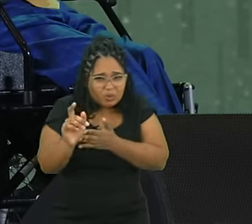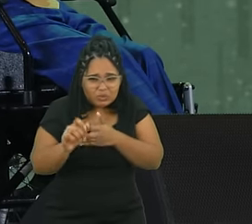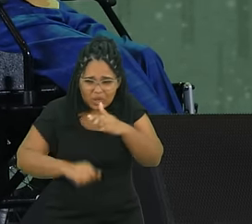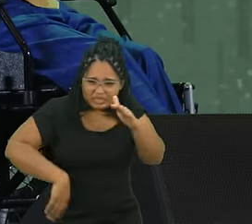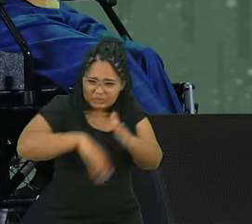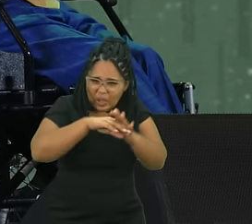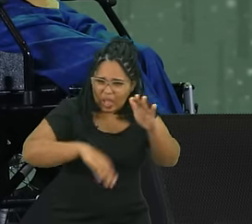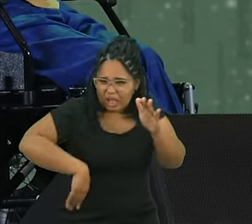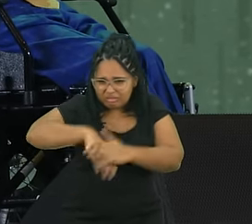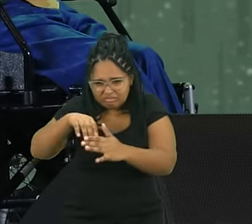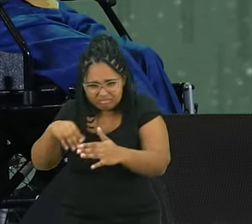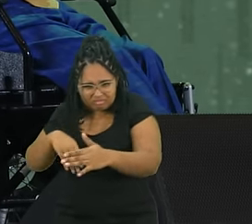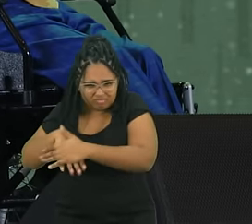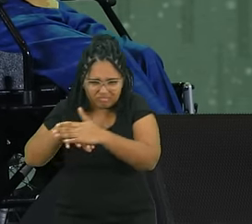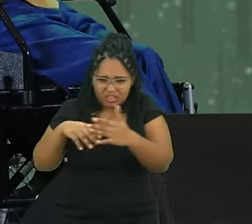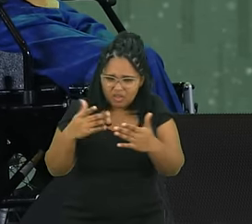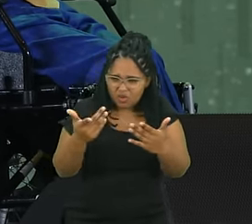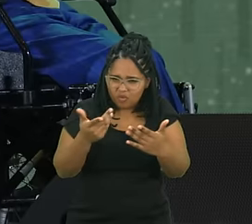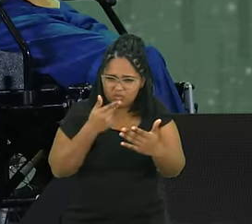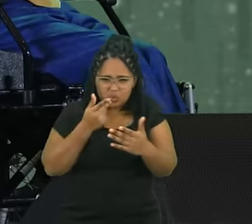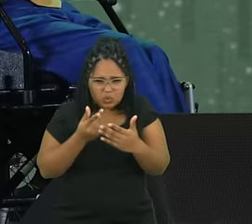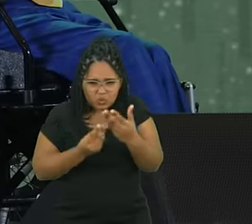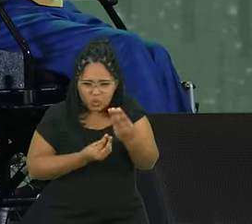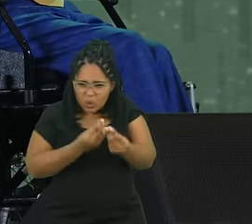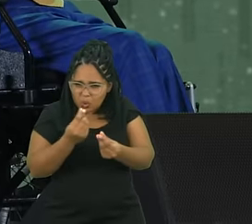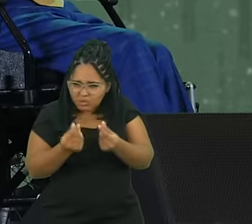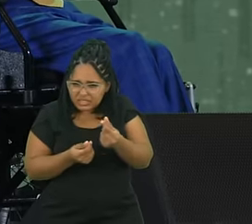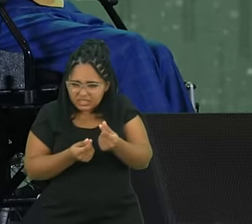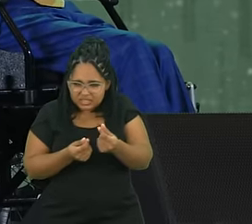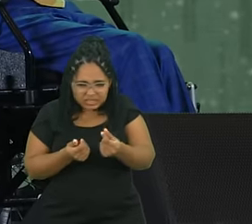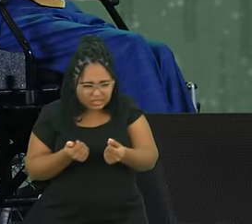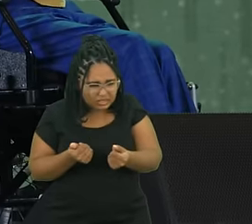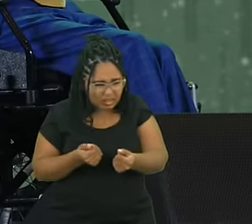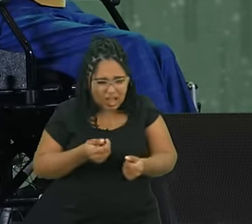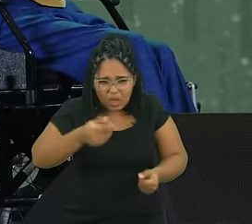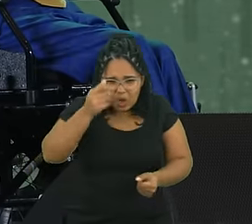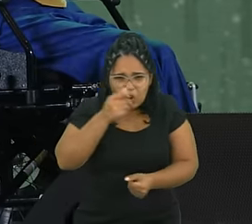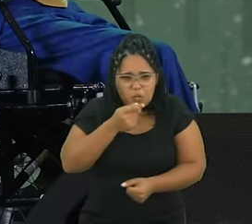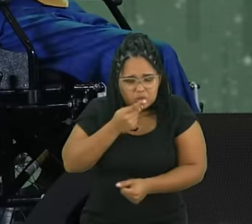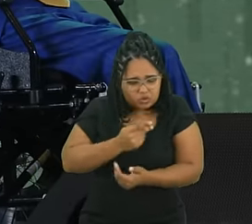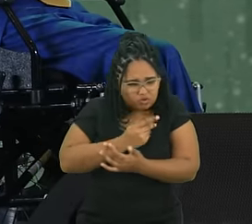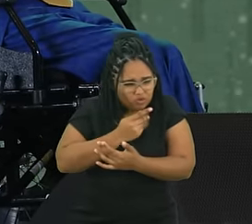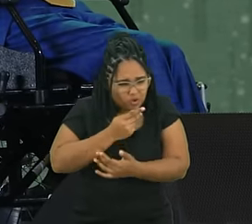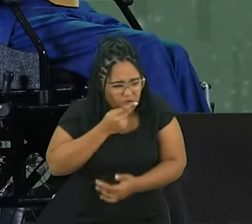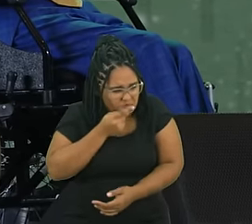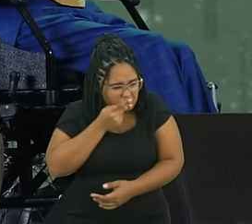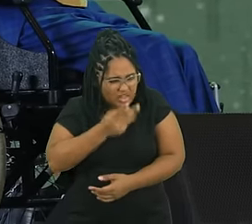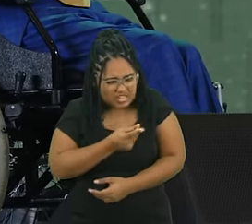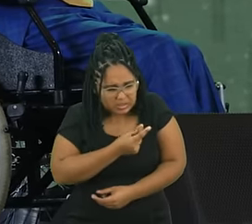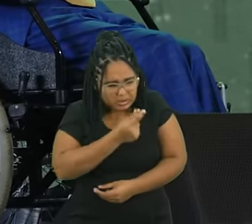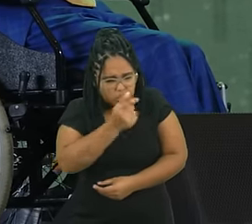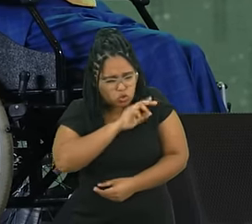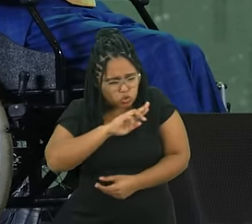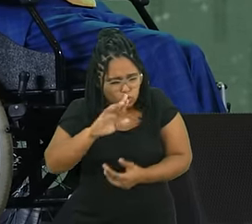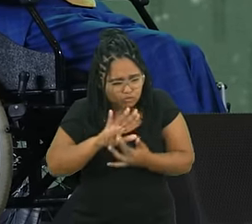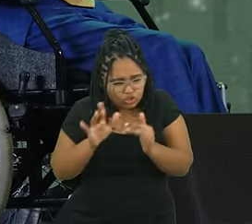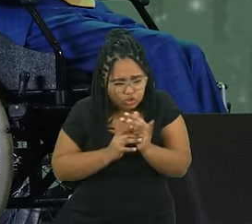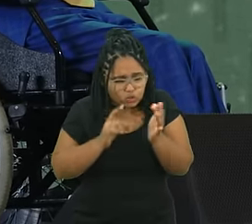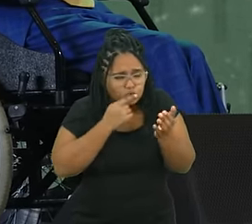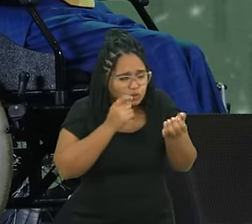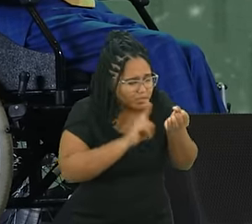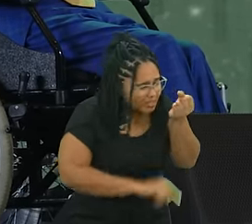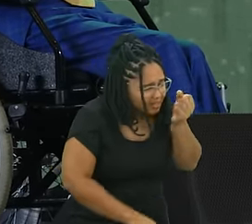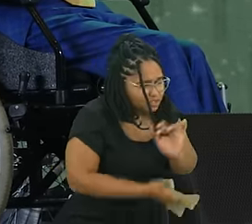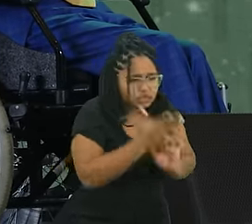aqueles caixões, e eu falava: o sangue de Jesus tem poder. Eu peguei aquela blusa que estava ali onde